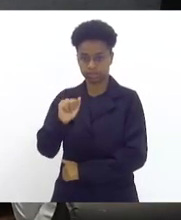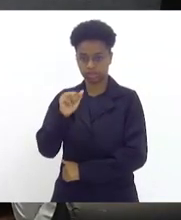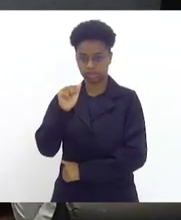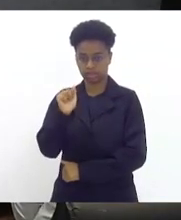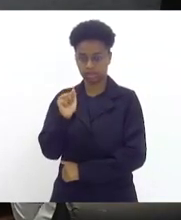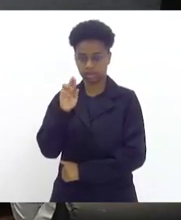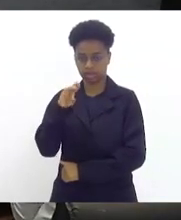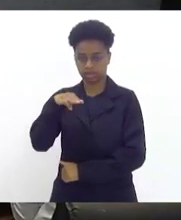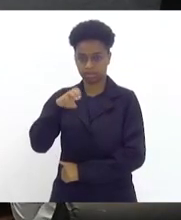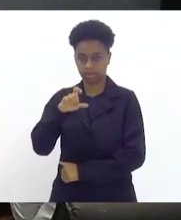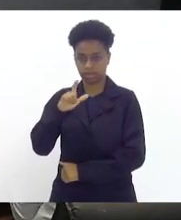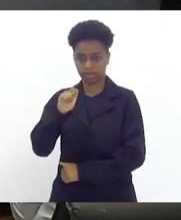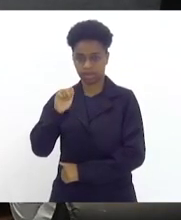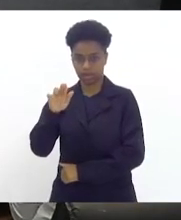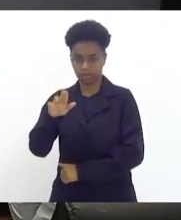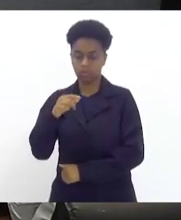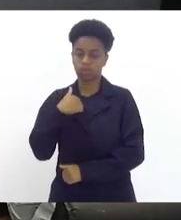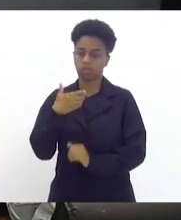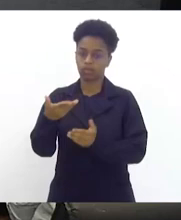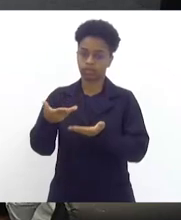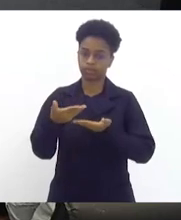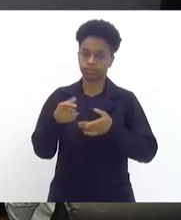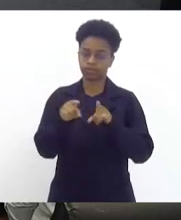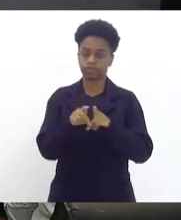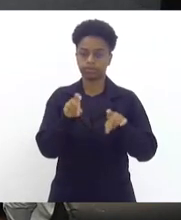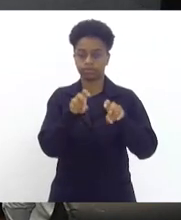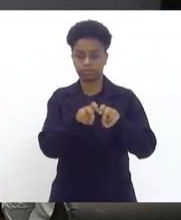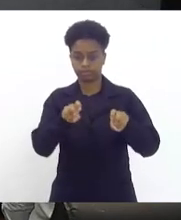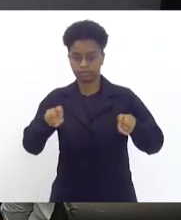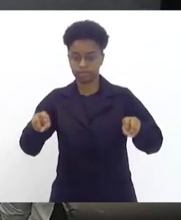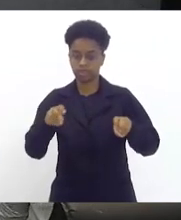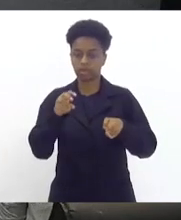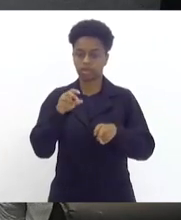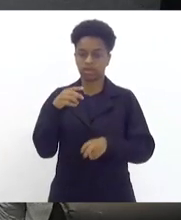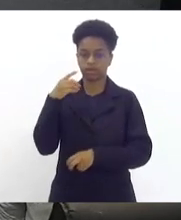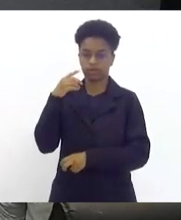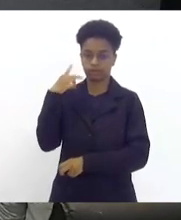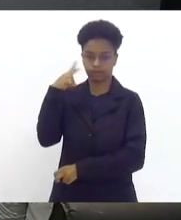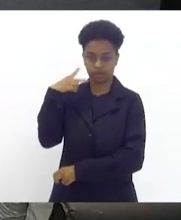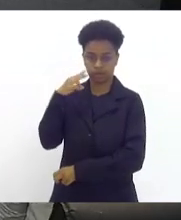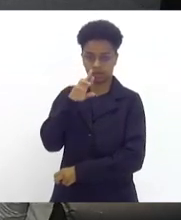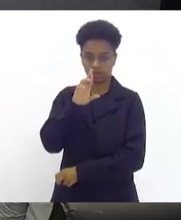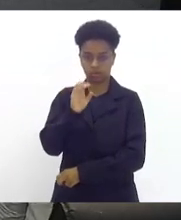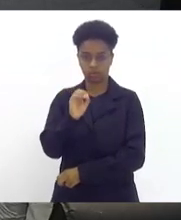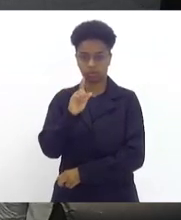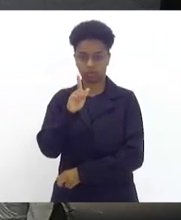para compor a mesa o vereador Rogério Amorim